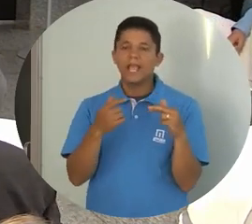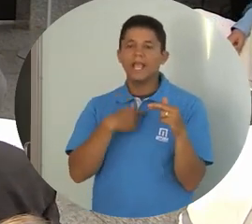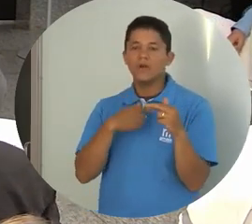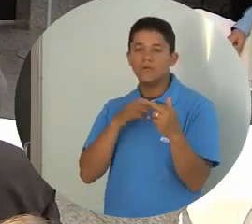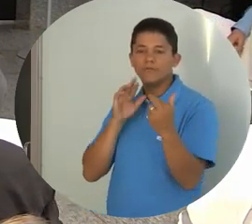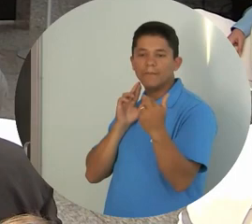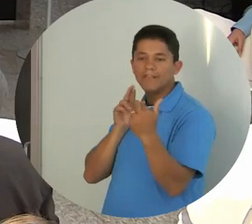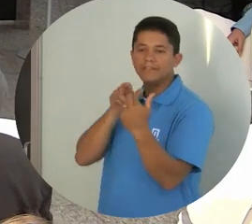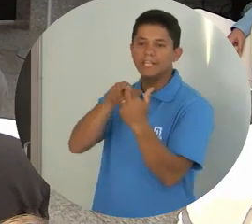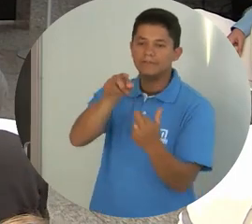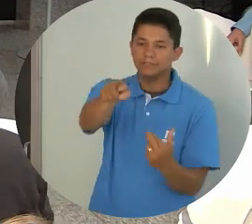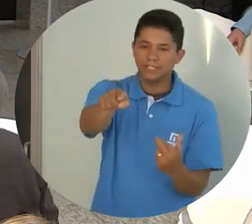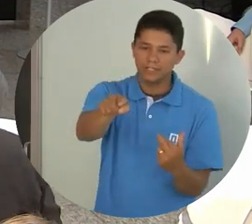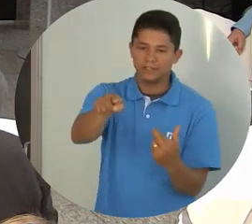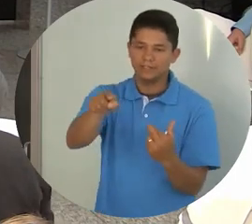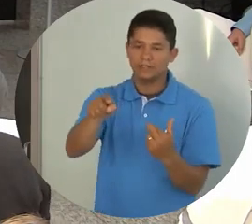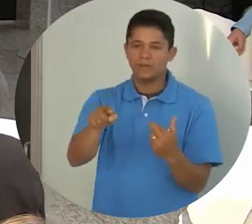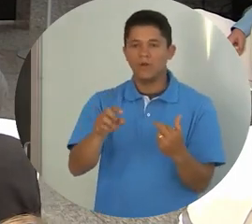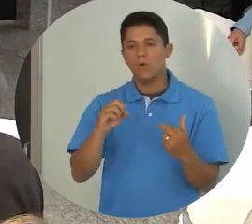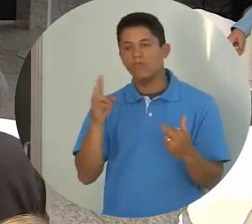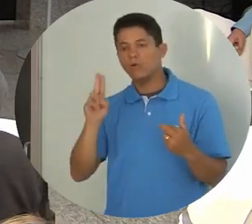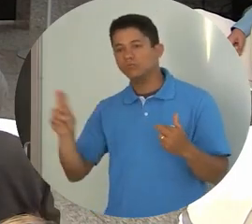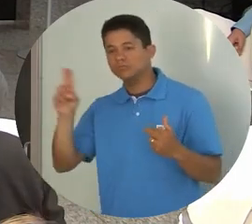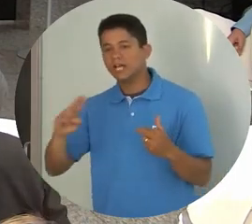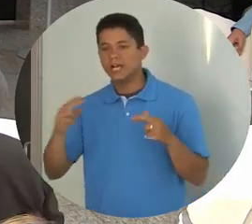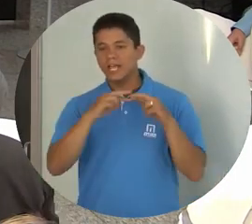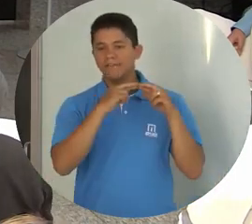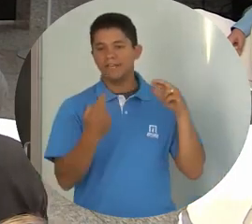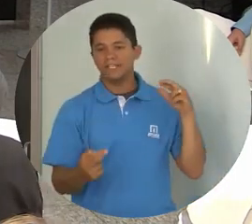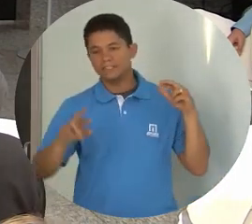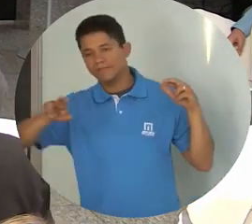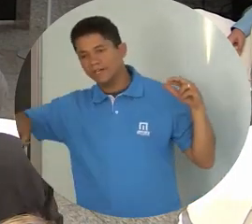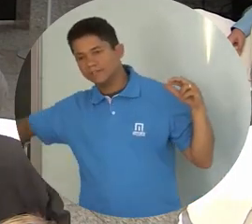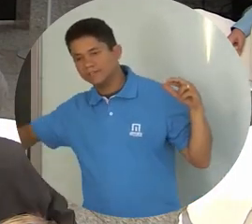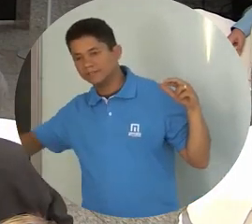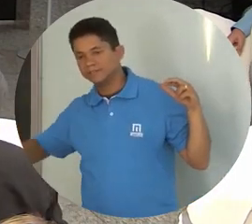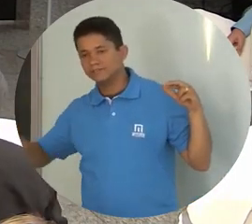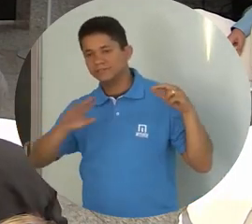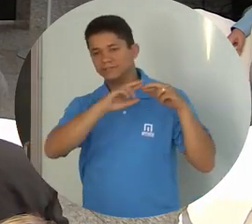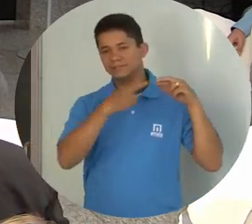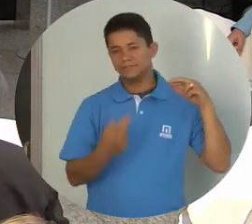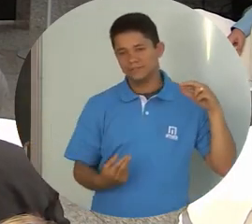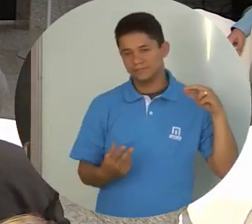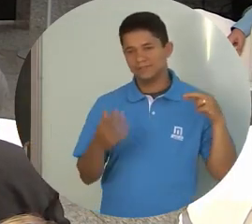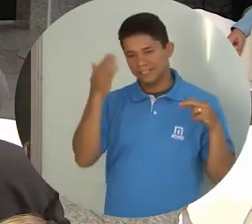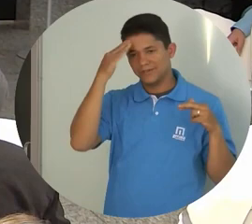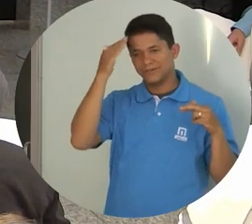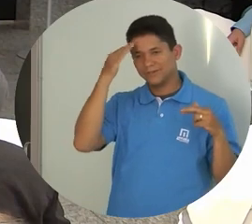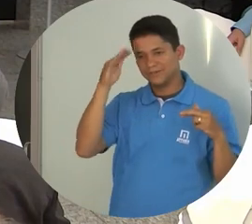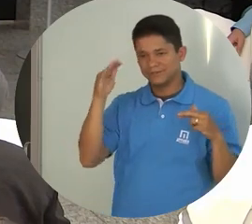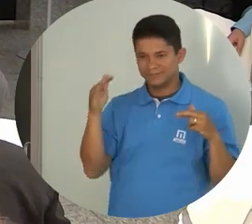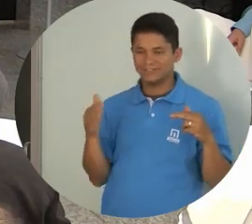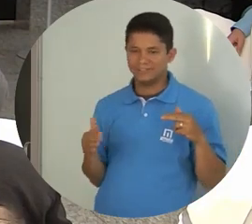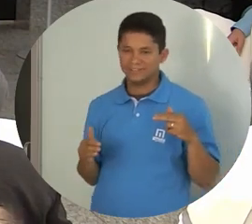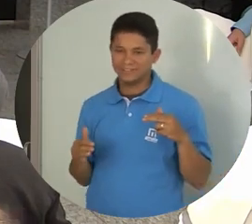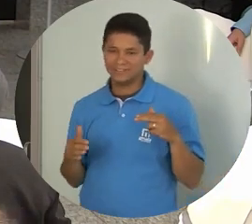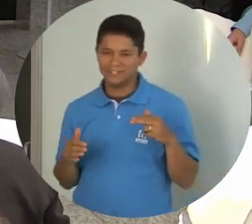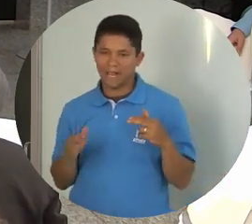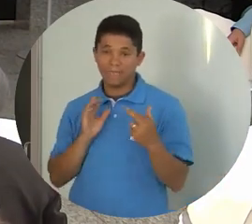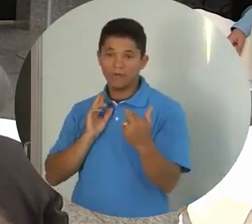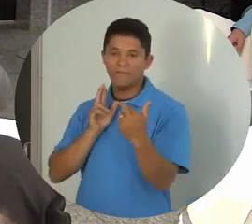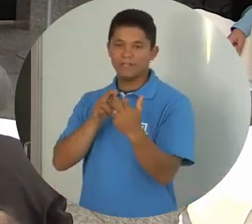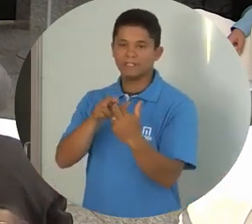rigoroso do que já estabelece os critérios da Eletrobras. Assim, se você tiver alguma informação, Marcelo, eu